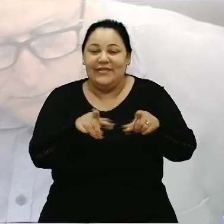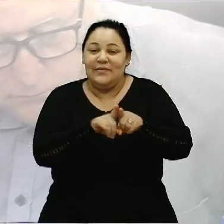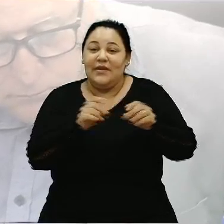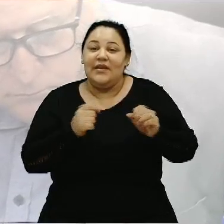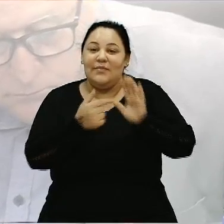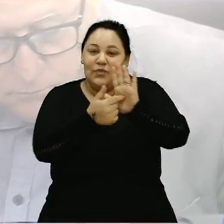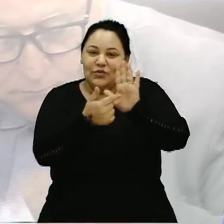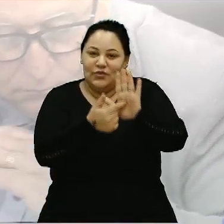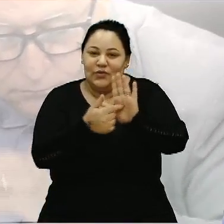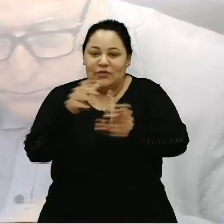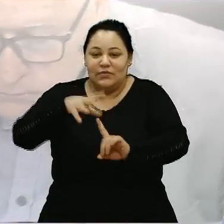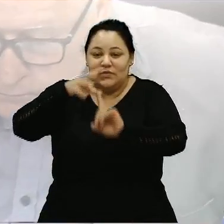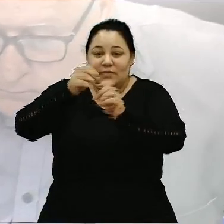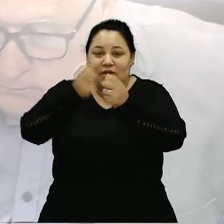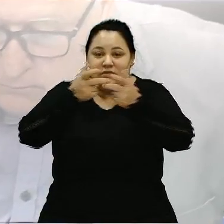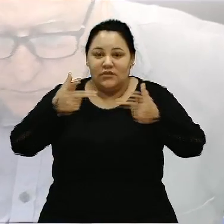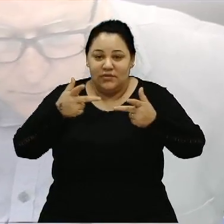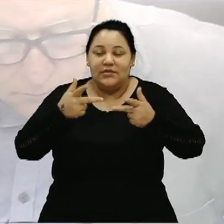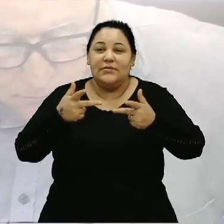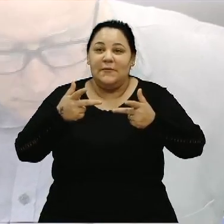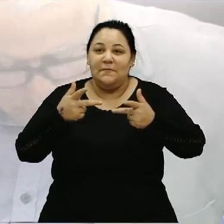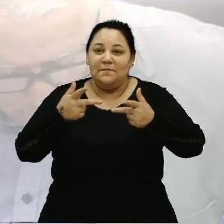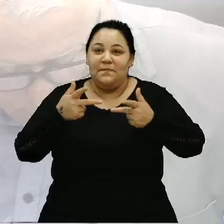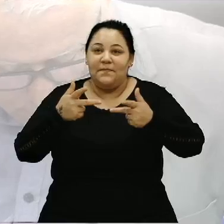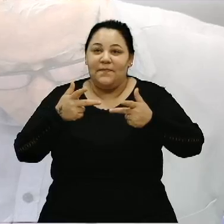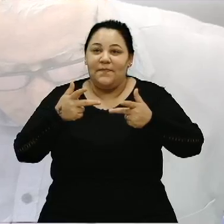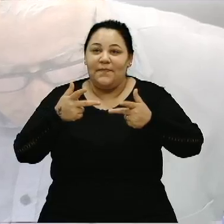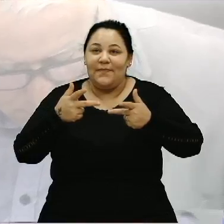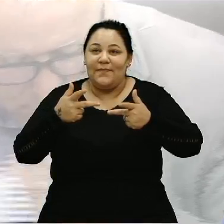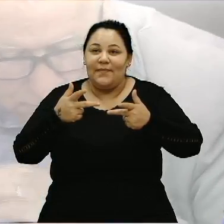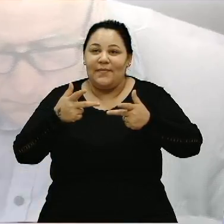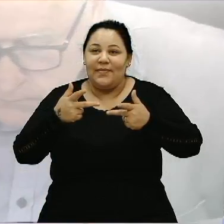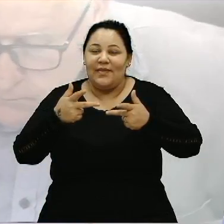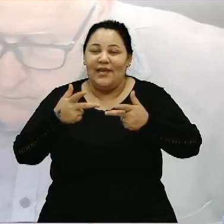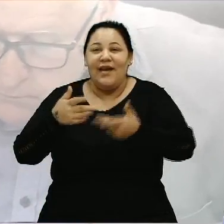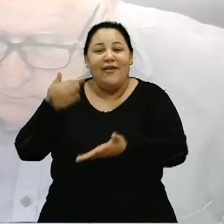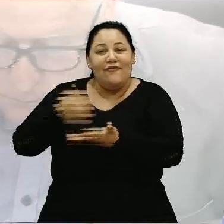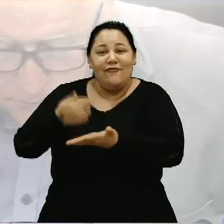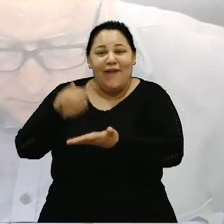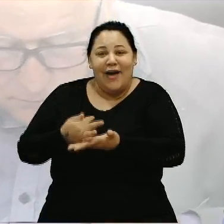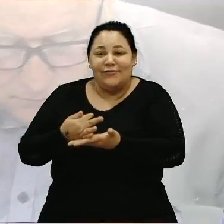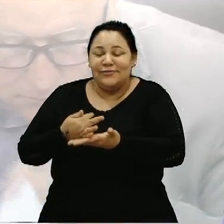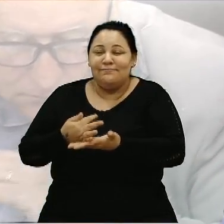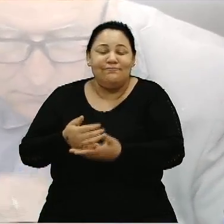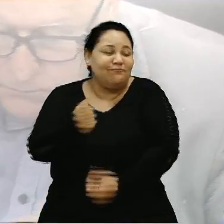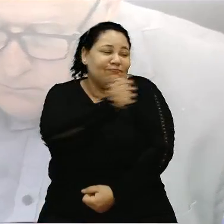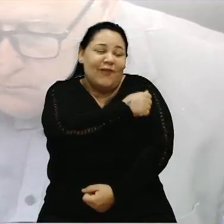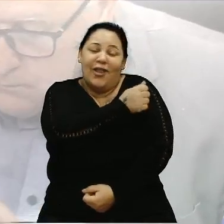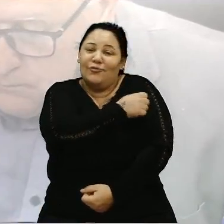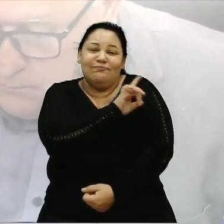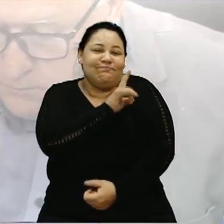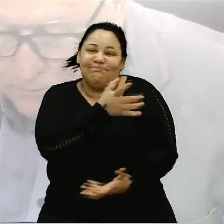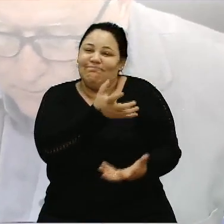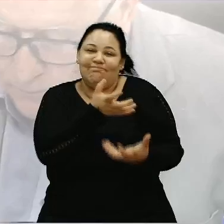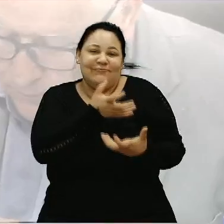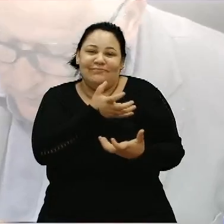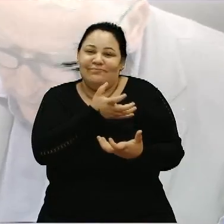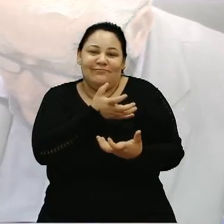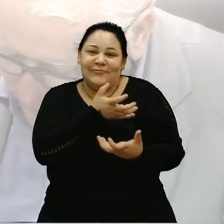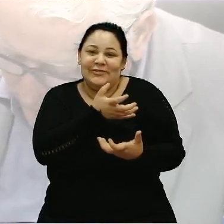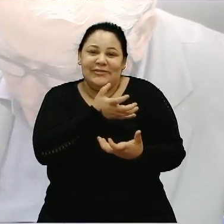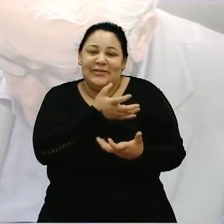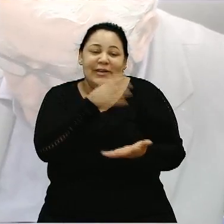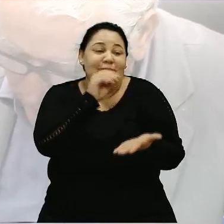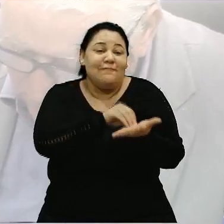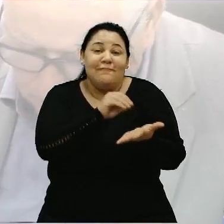principais causas para a evasão escolar as que seguem: suspeita de negligência, resistência do aluno, distorção idade e escolaridade, falta de